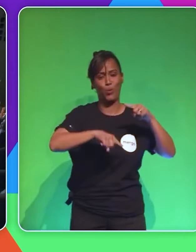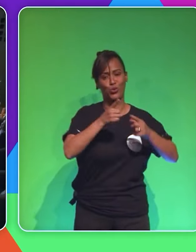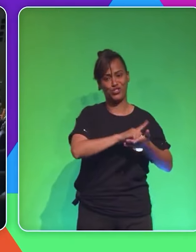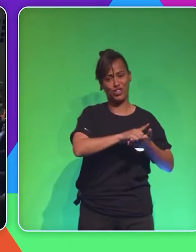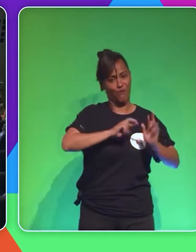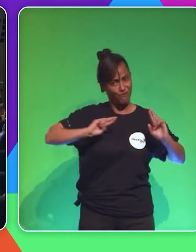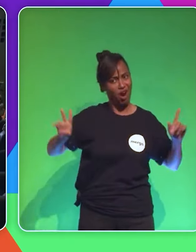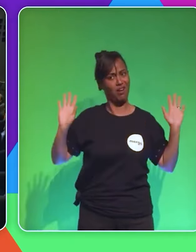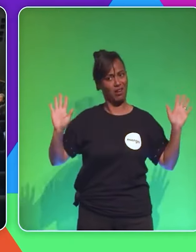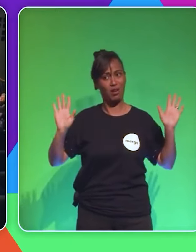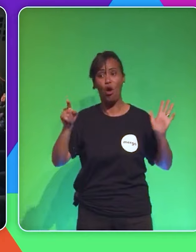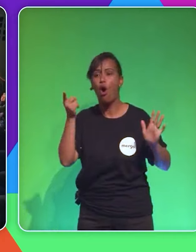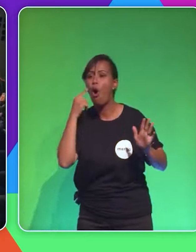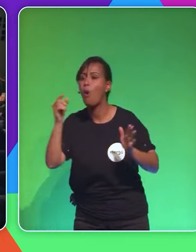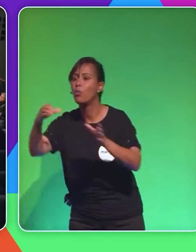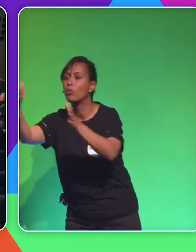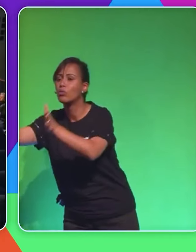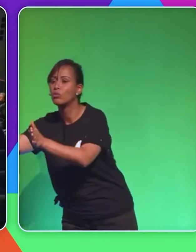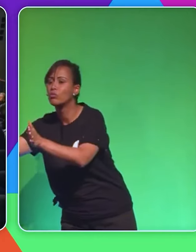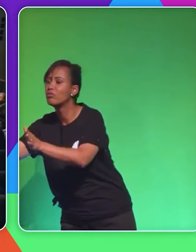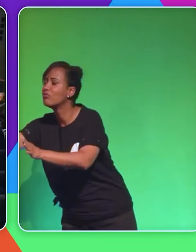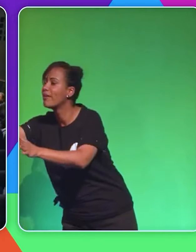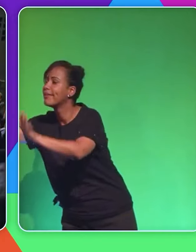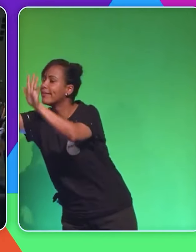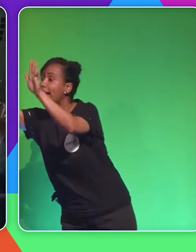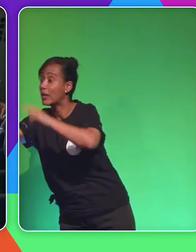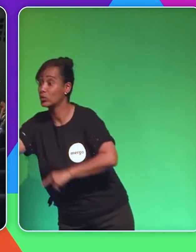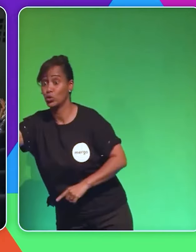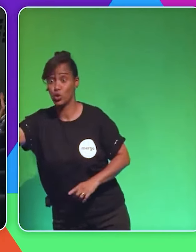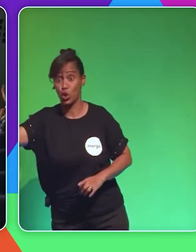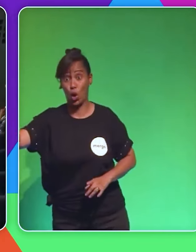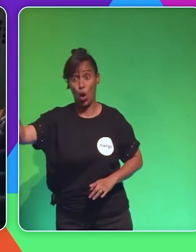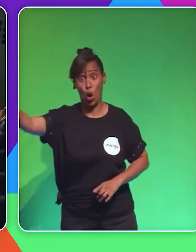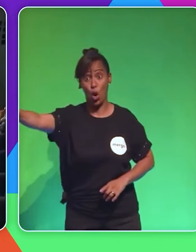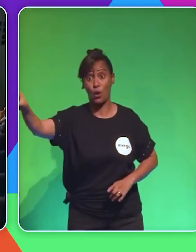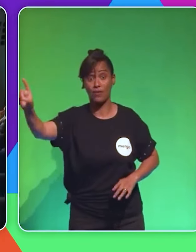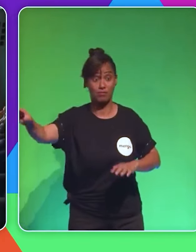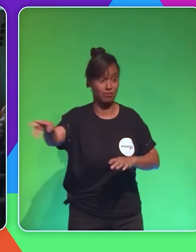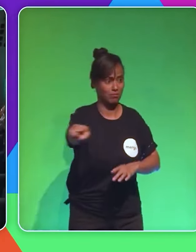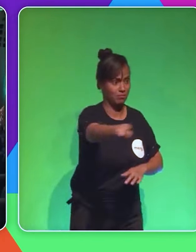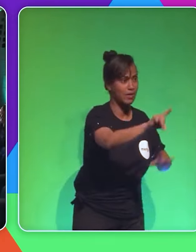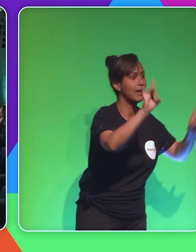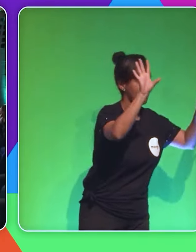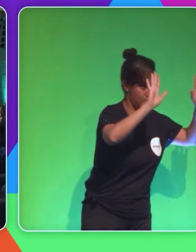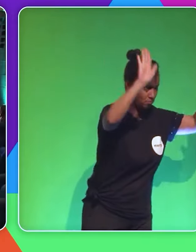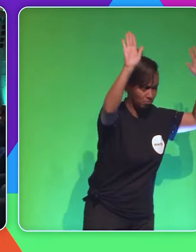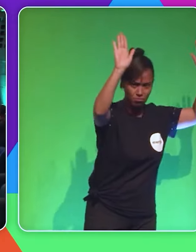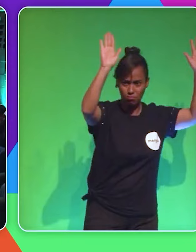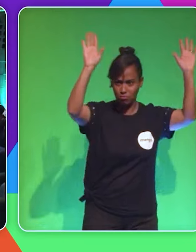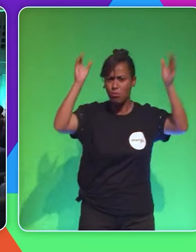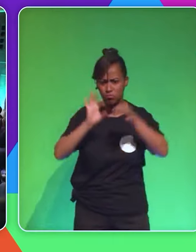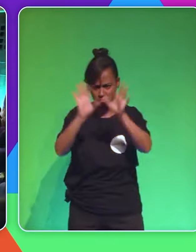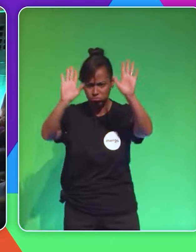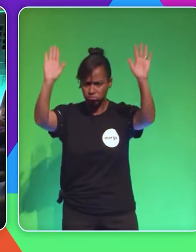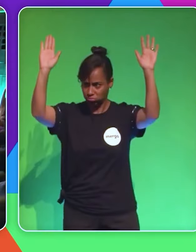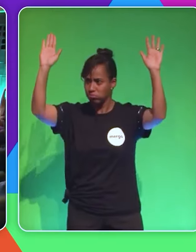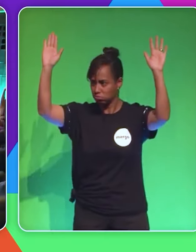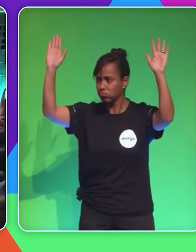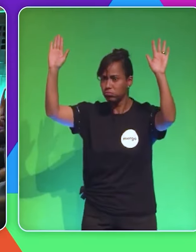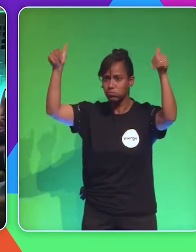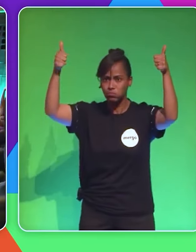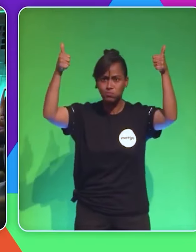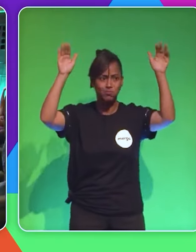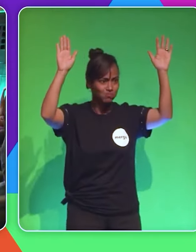daqui essa parte Inicial aqui levantem a mão levantem os braços levantem os braços todo mundo pode levantar os dois se